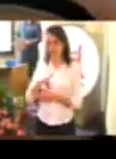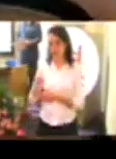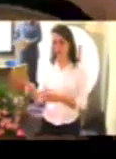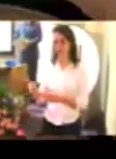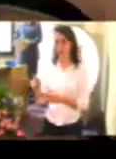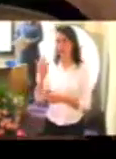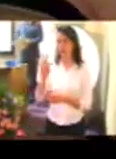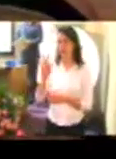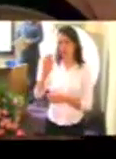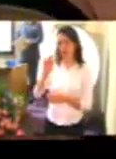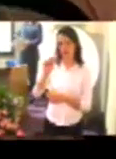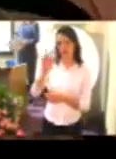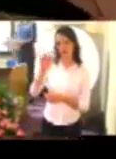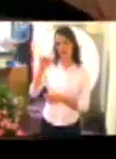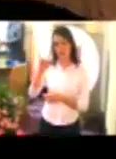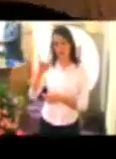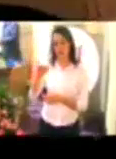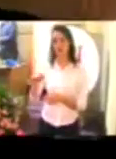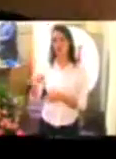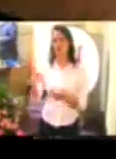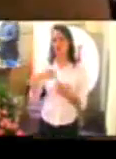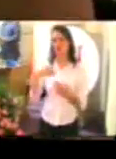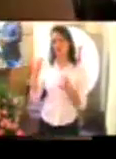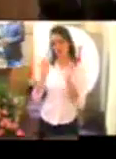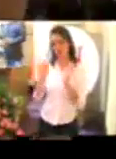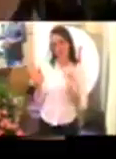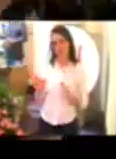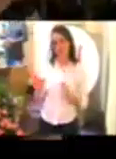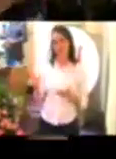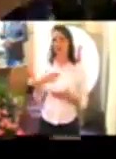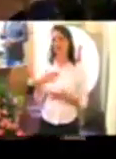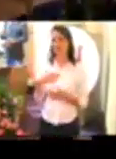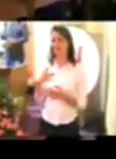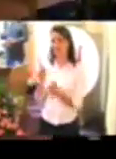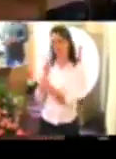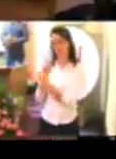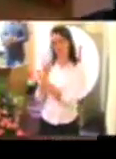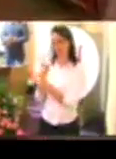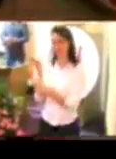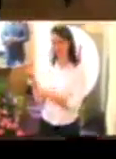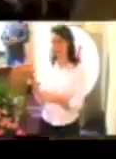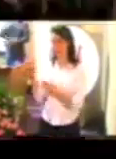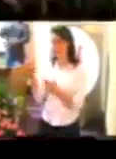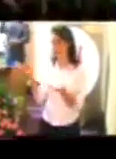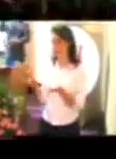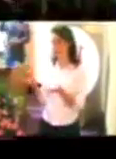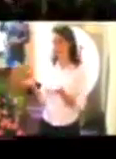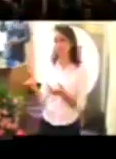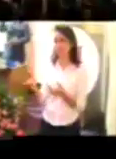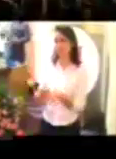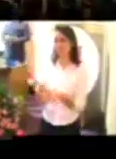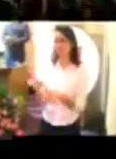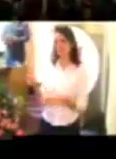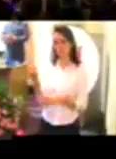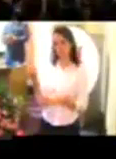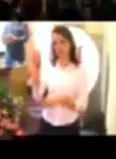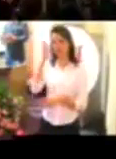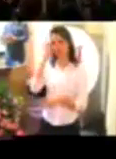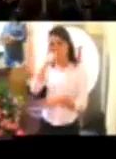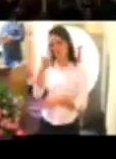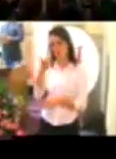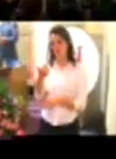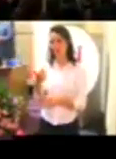presidente Tati Teixeira. Alegria muito grande poder reencontrar a senhora hoje numa solenidade tão